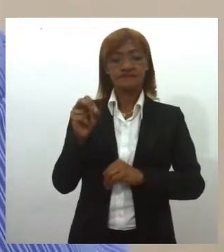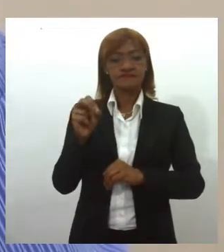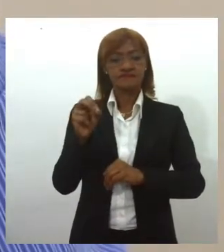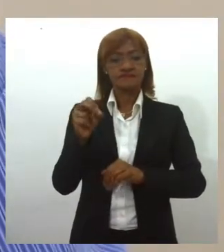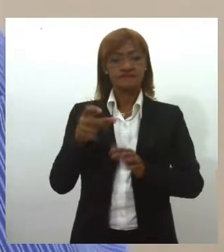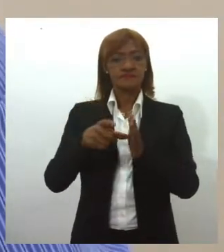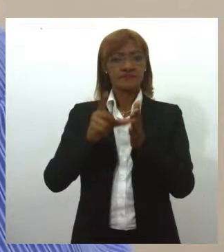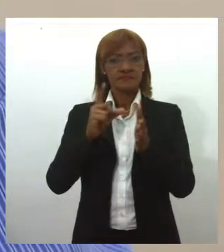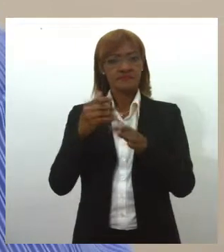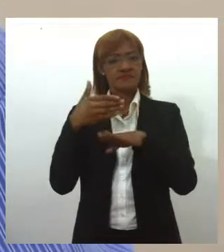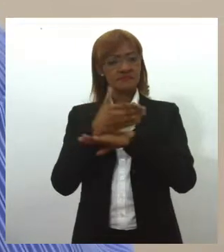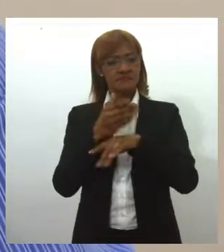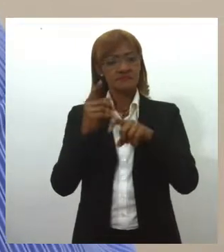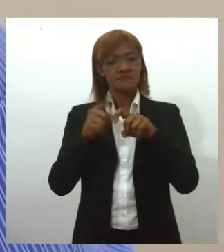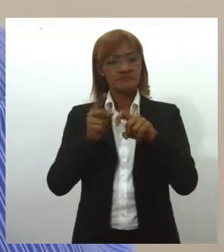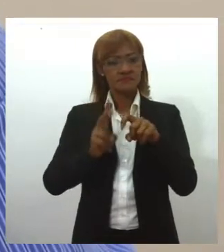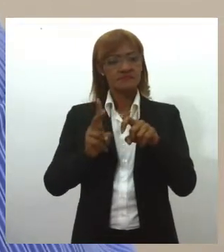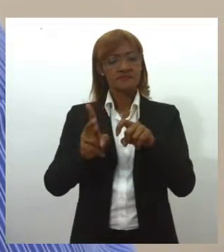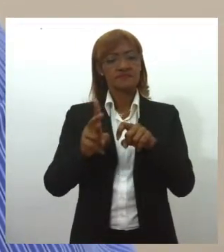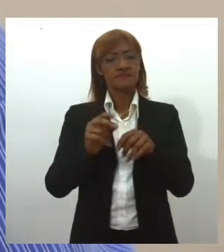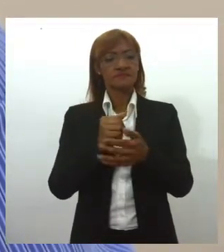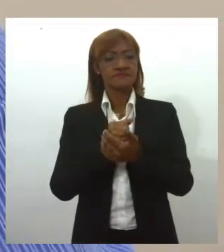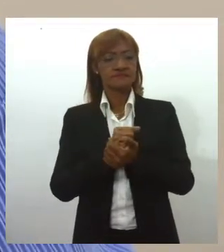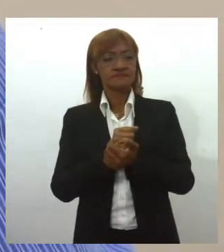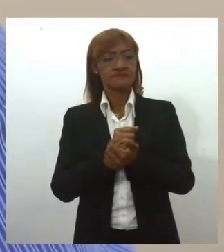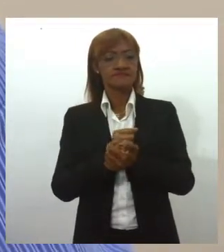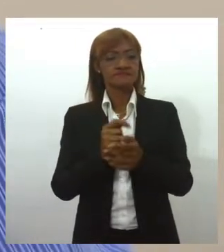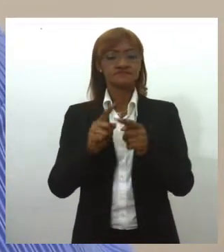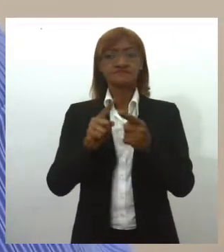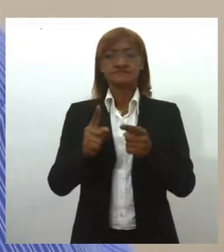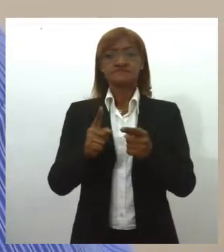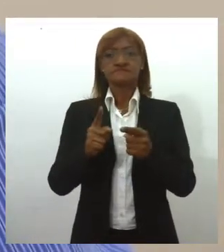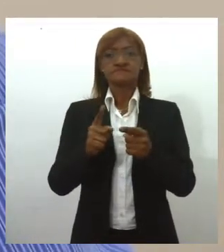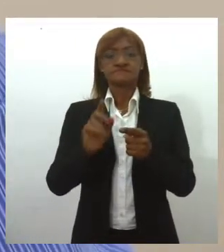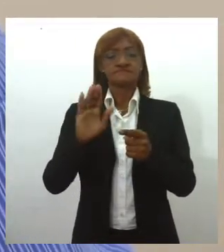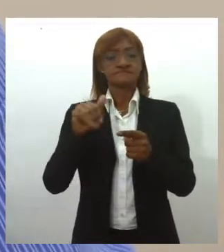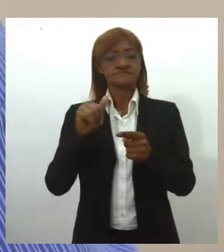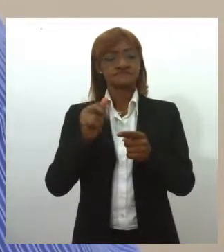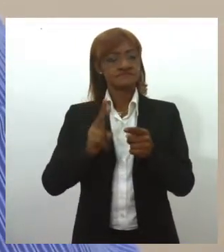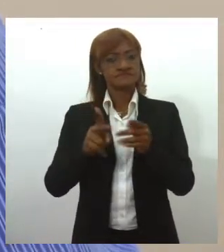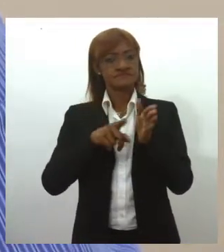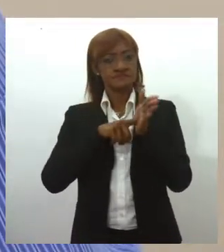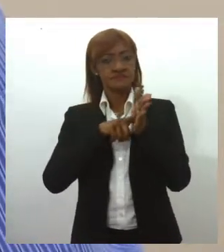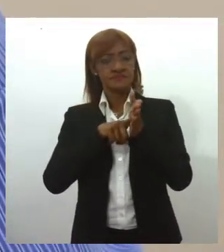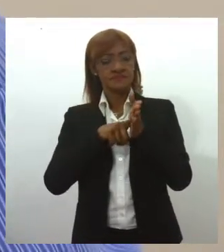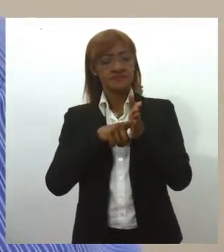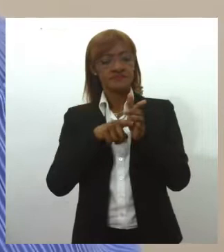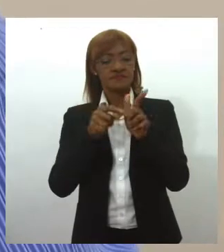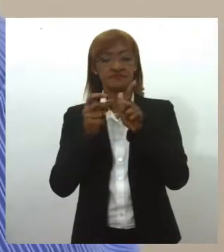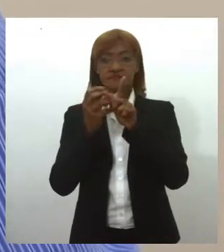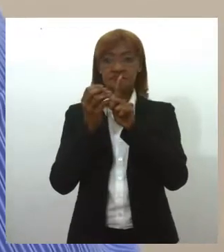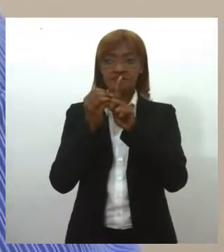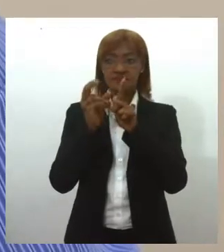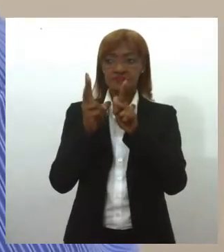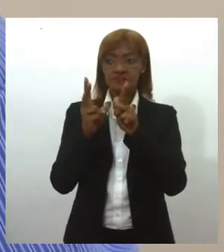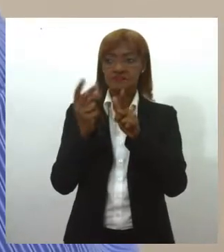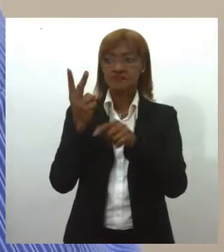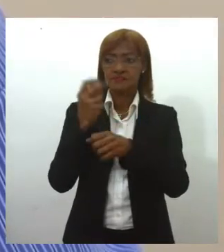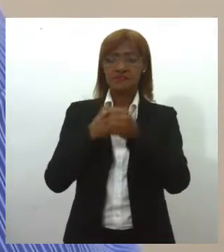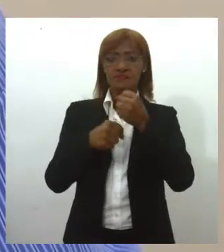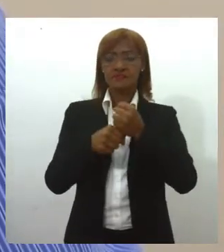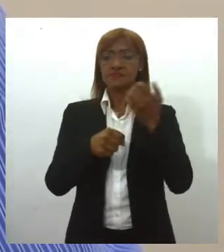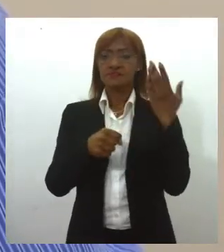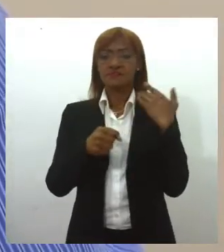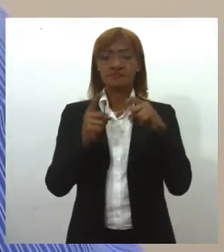exame de rotina, mas fez parte da minha checagem a próstata, exame de próstata. E há 2 anos atrás, quando eu fiz, o